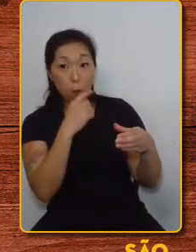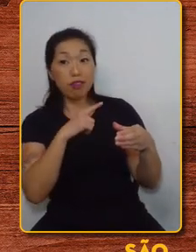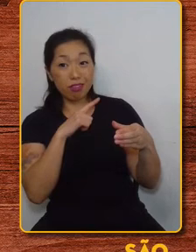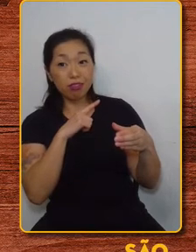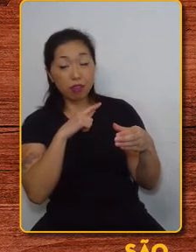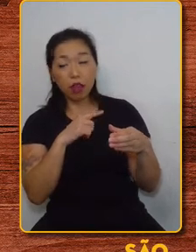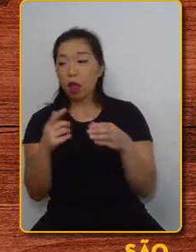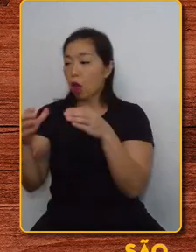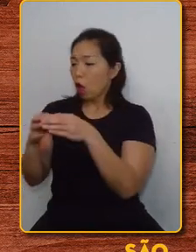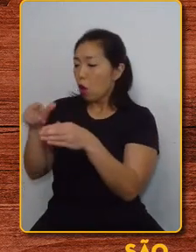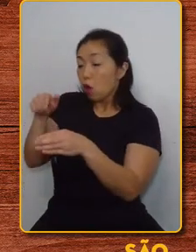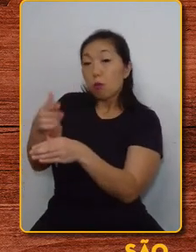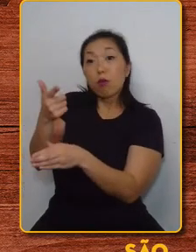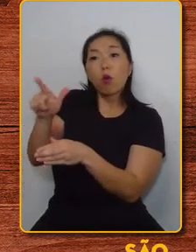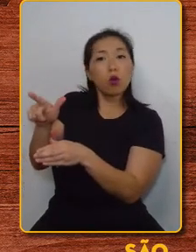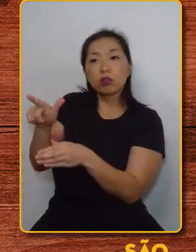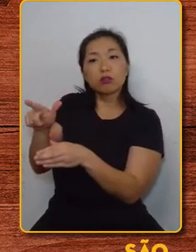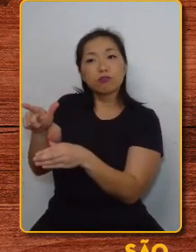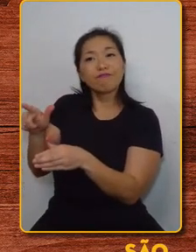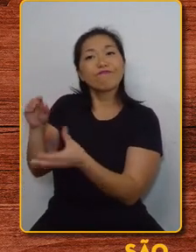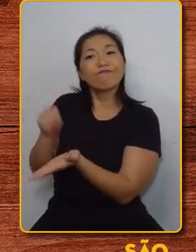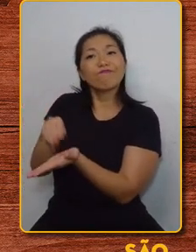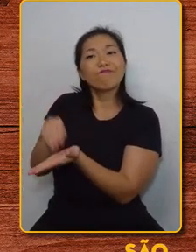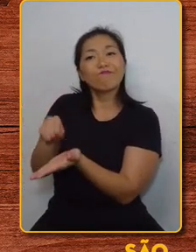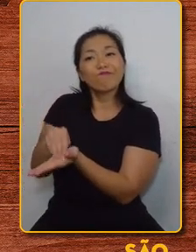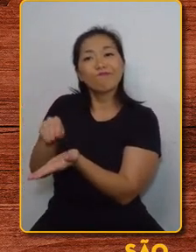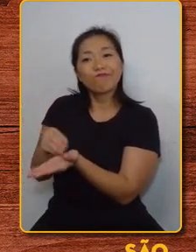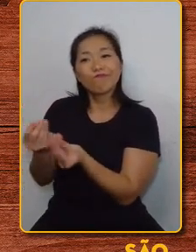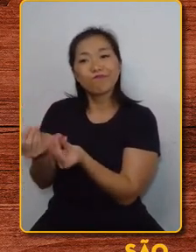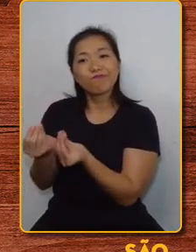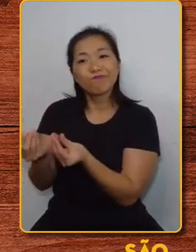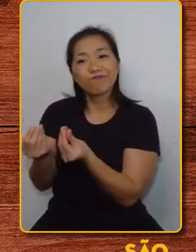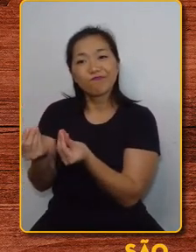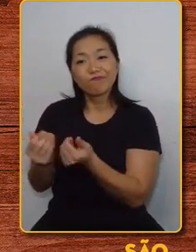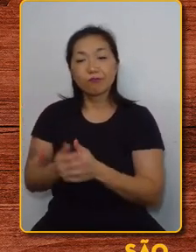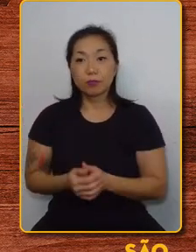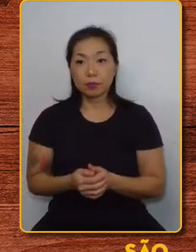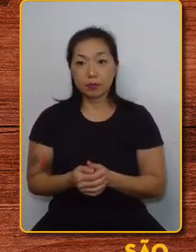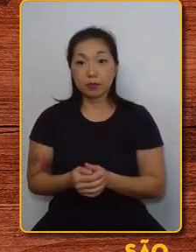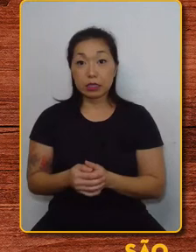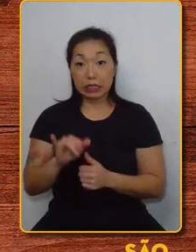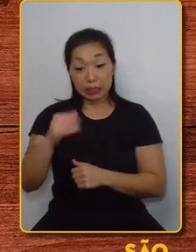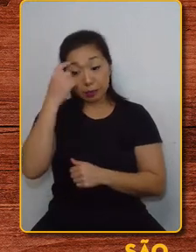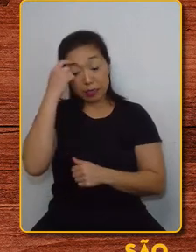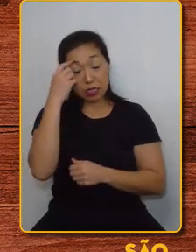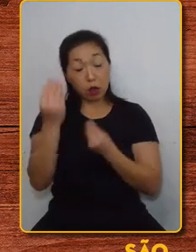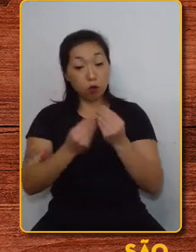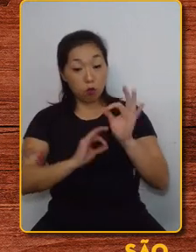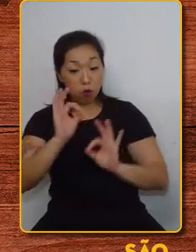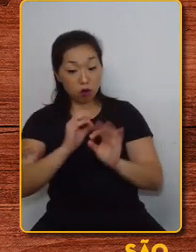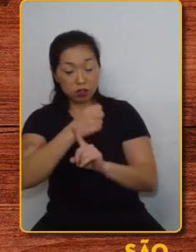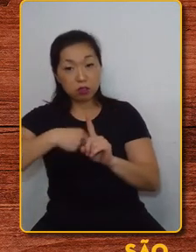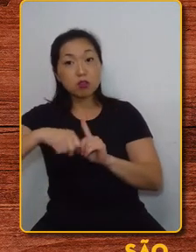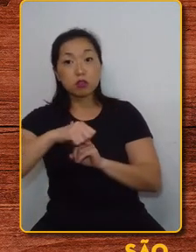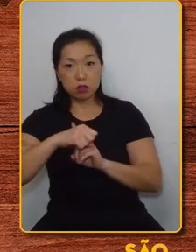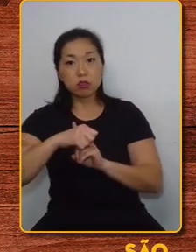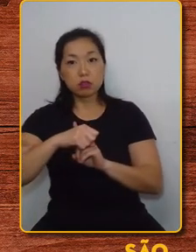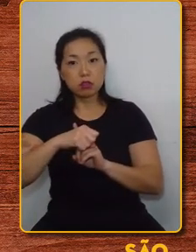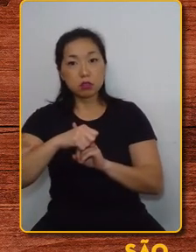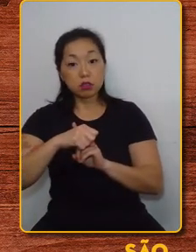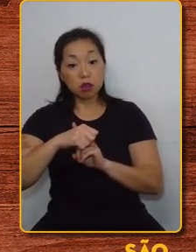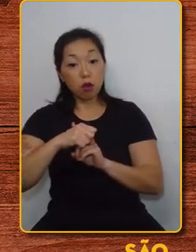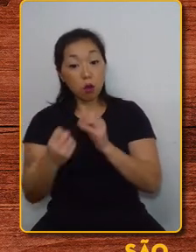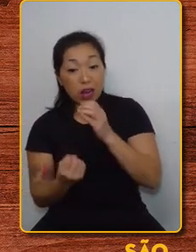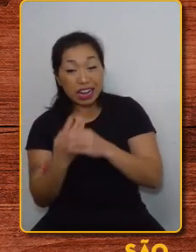forma adequada e saudável. Se a gente for pensar nessa organização da sociedade que produz uma fome nos dias